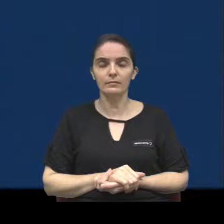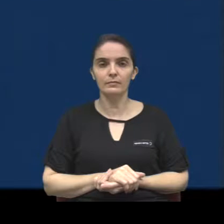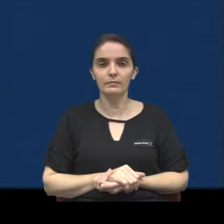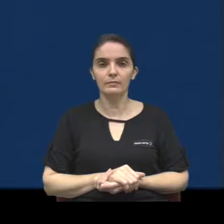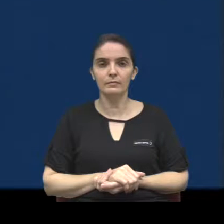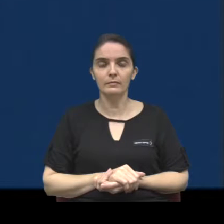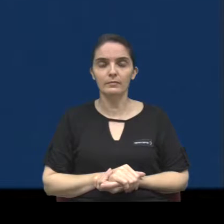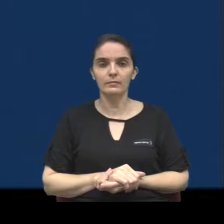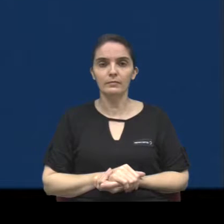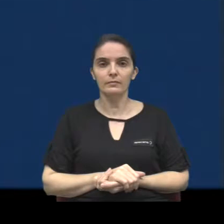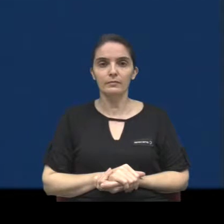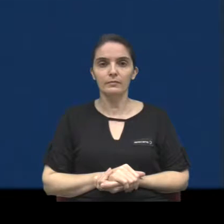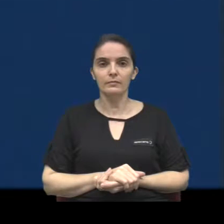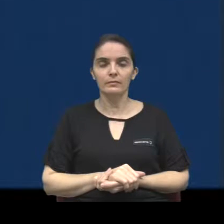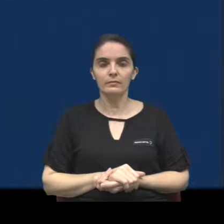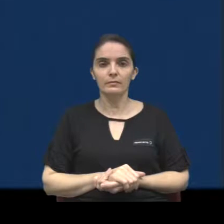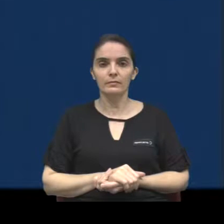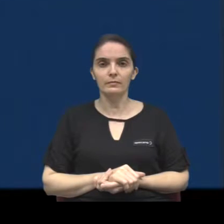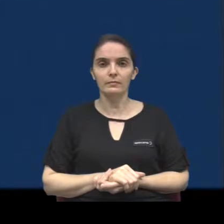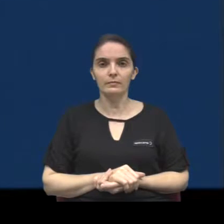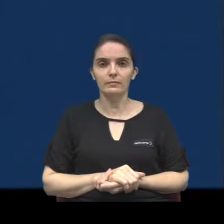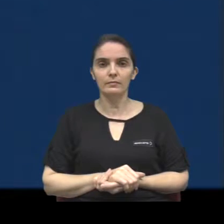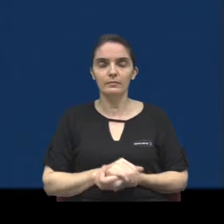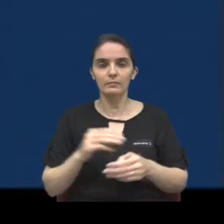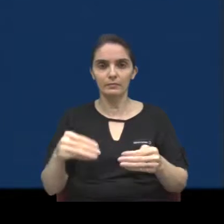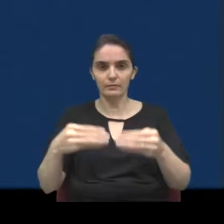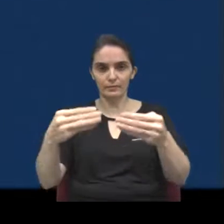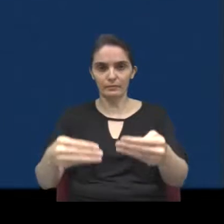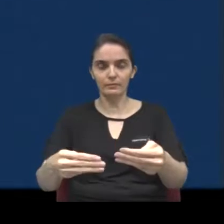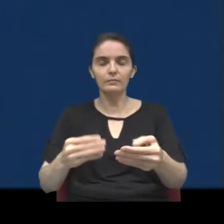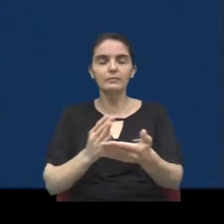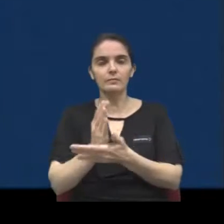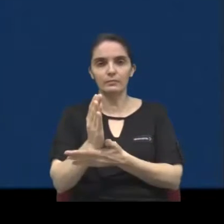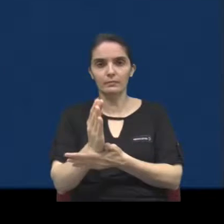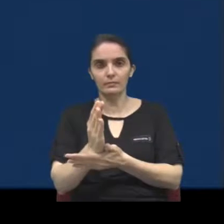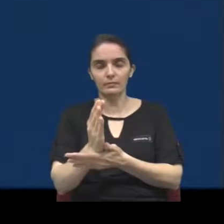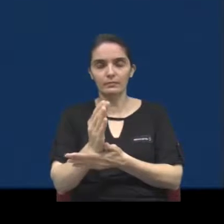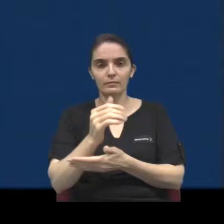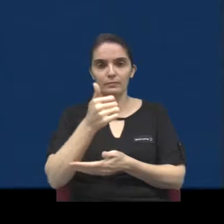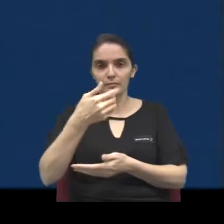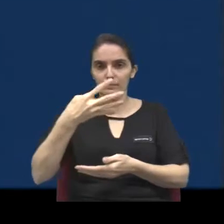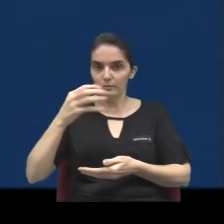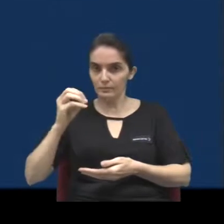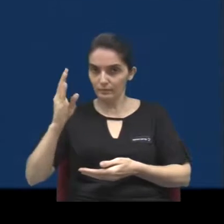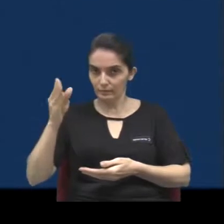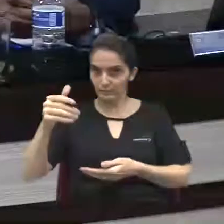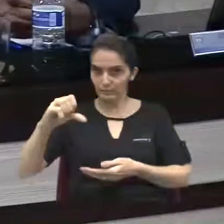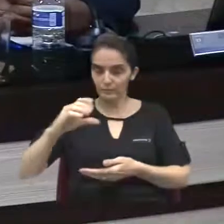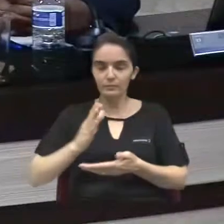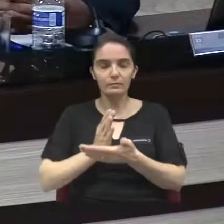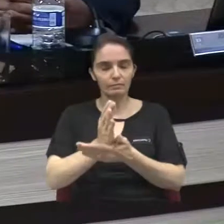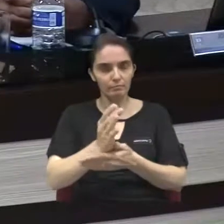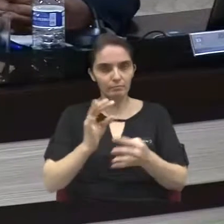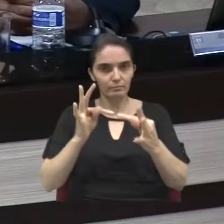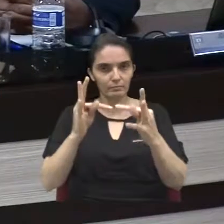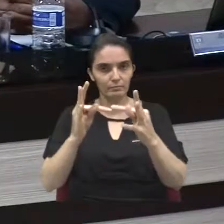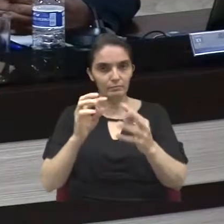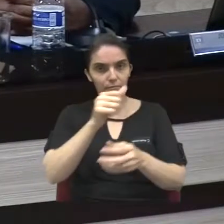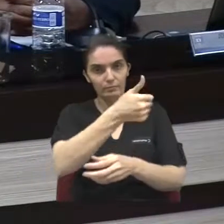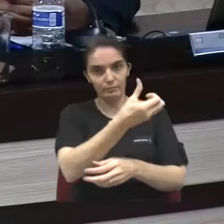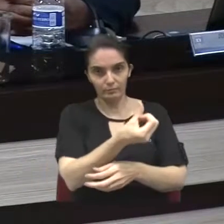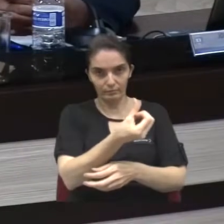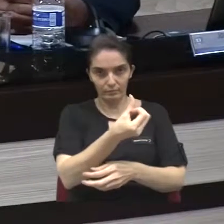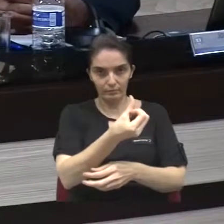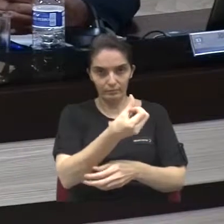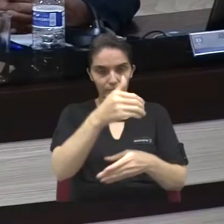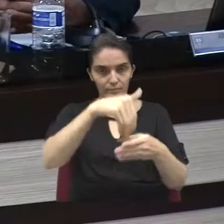Votação encerrada. A moção foi aprovada, a moção 140/2019, foi aprovada por 16 votos sim